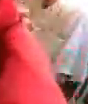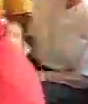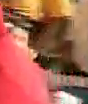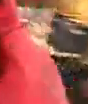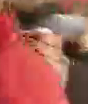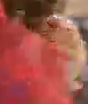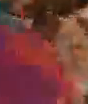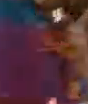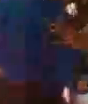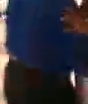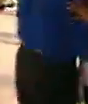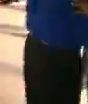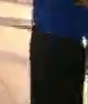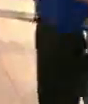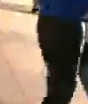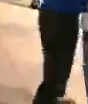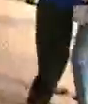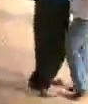uma